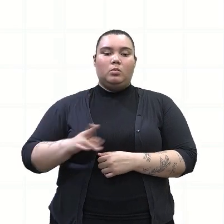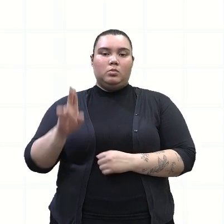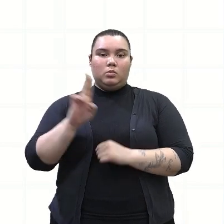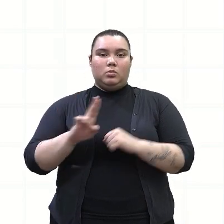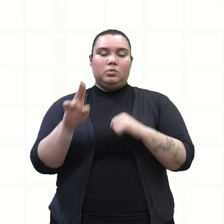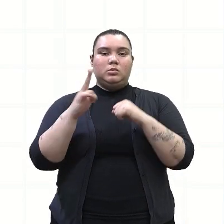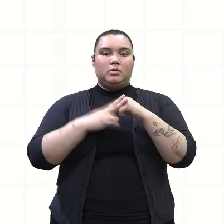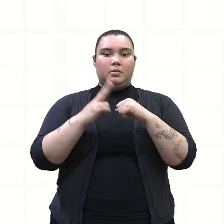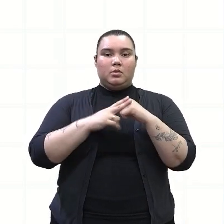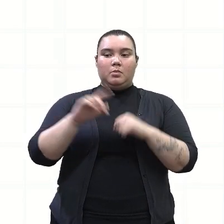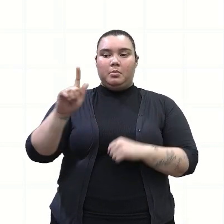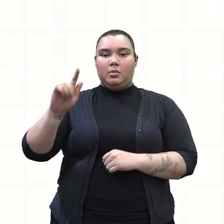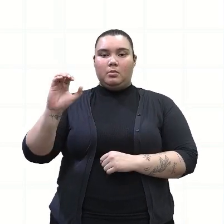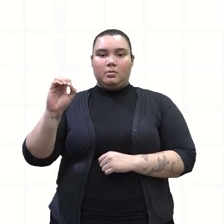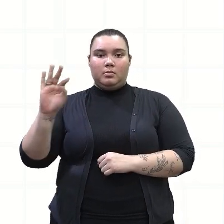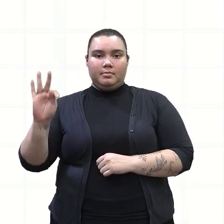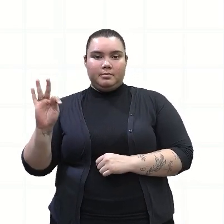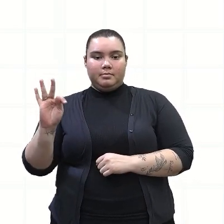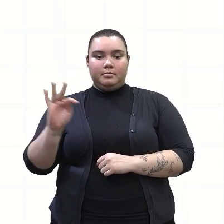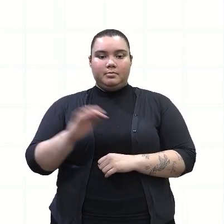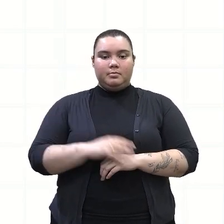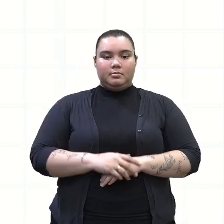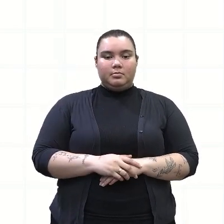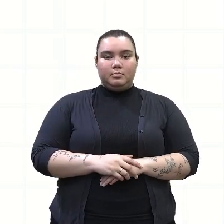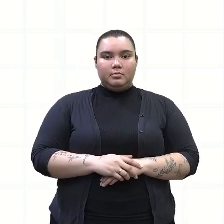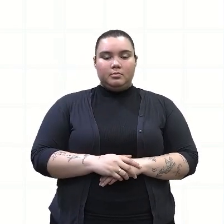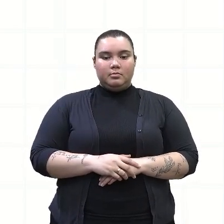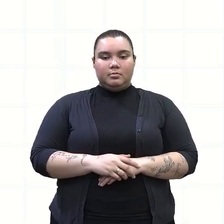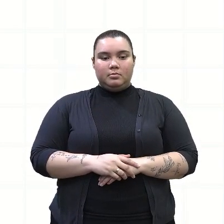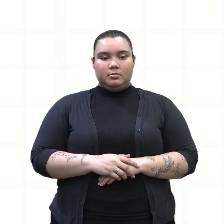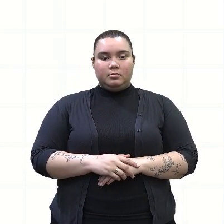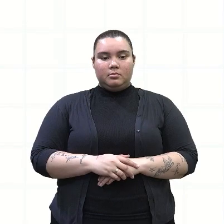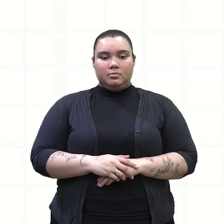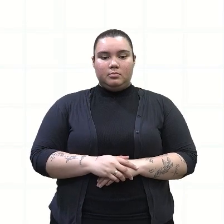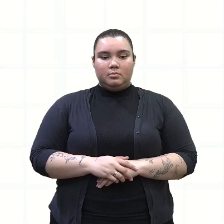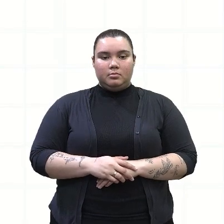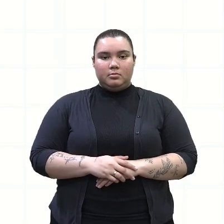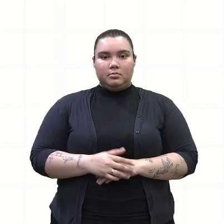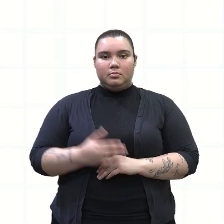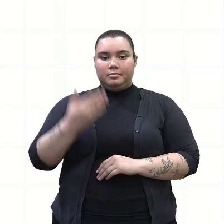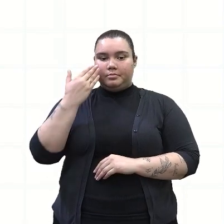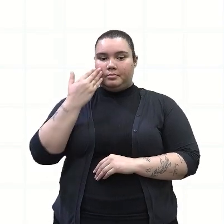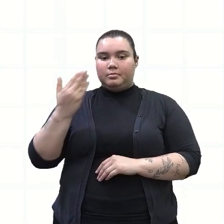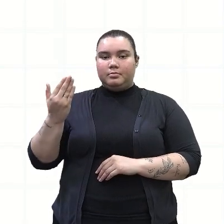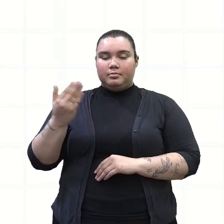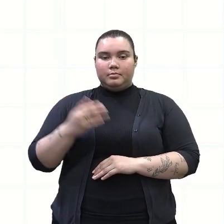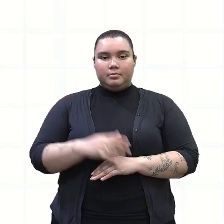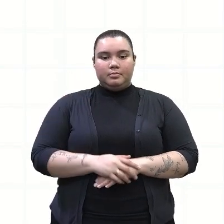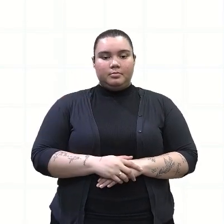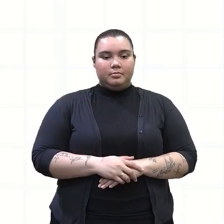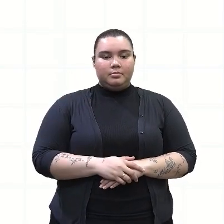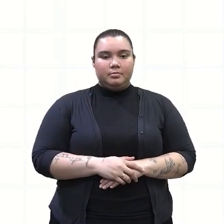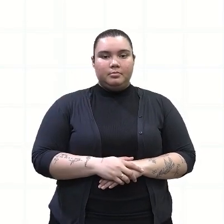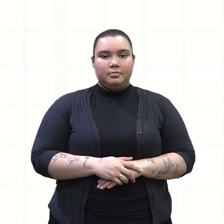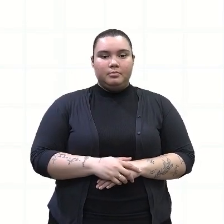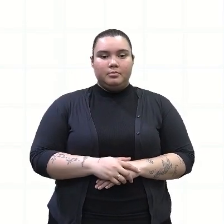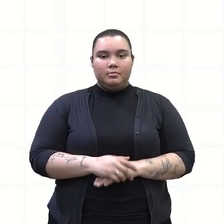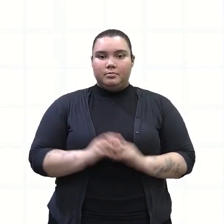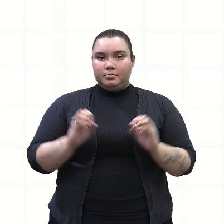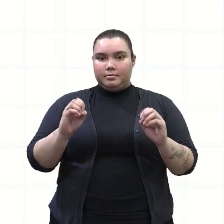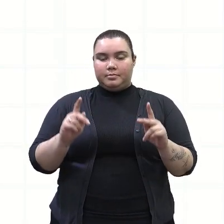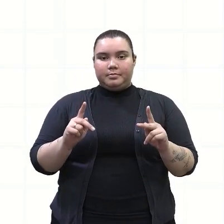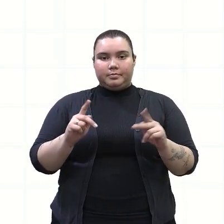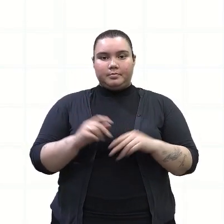get é got. Então, got married on 17th September 2016,